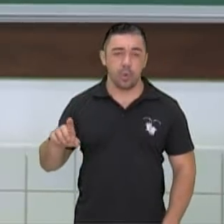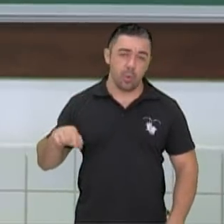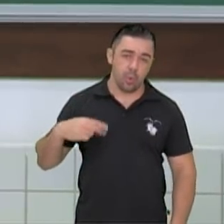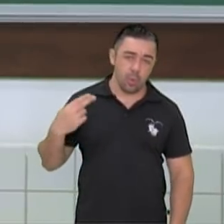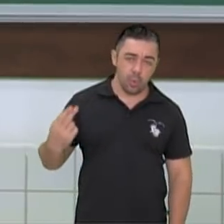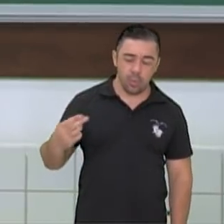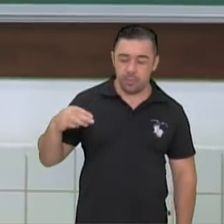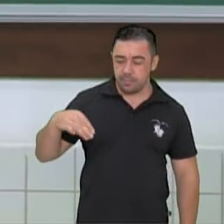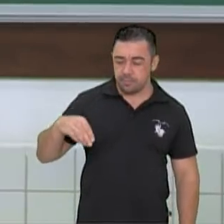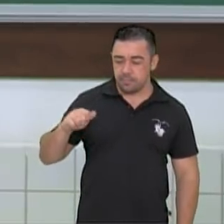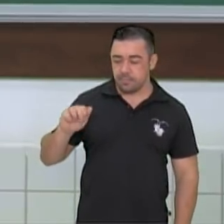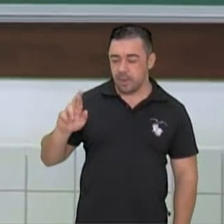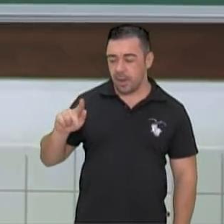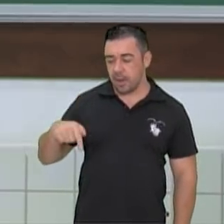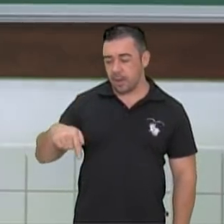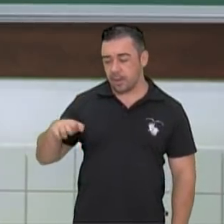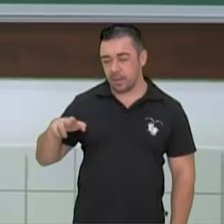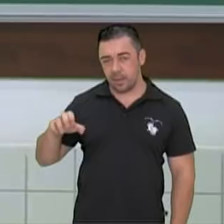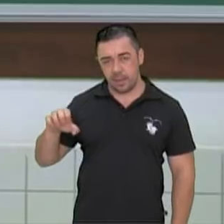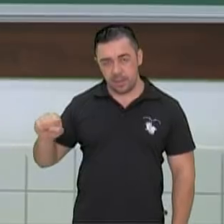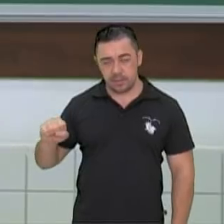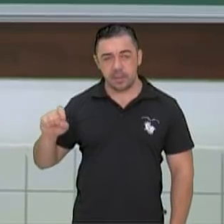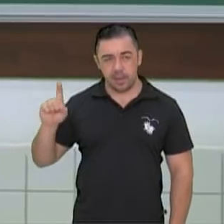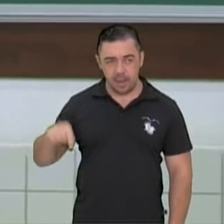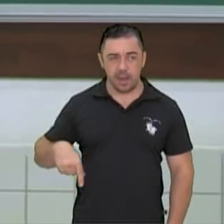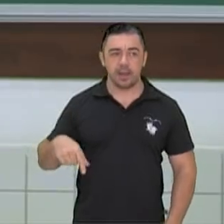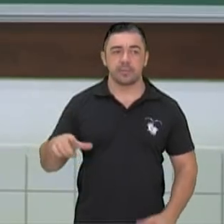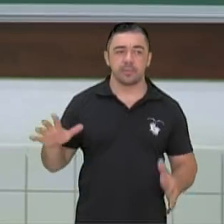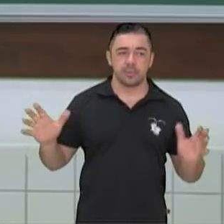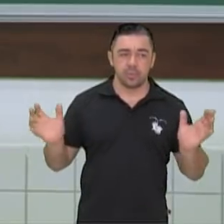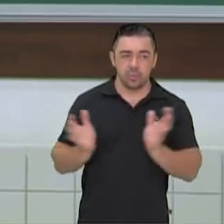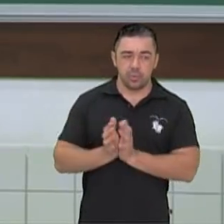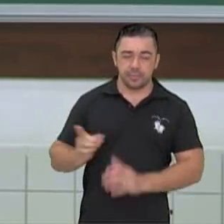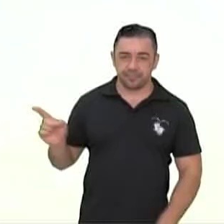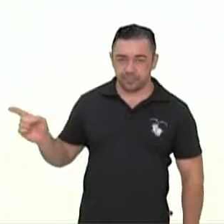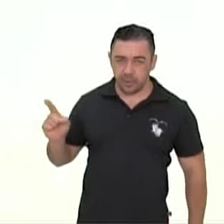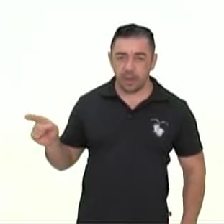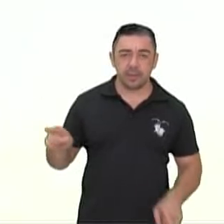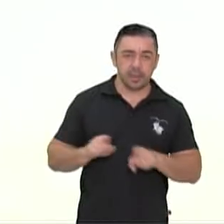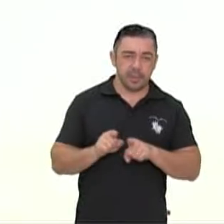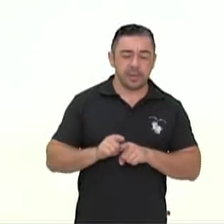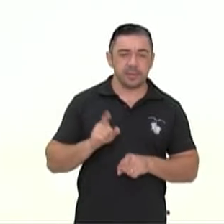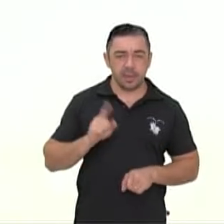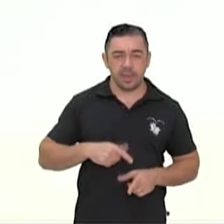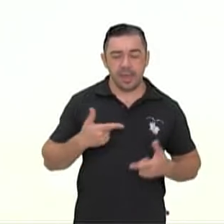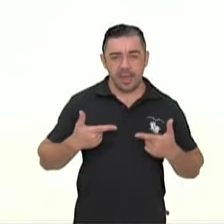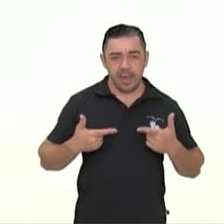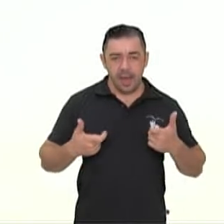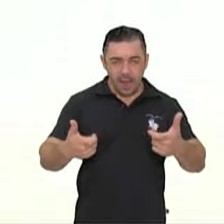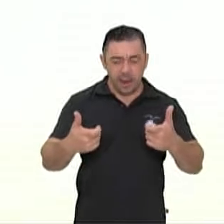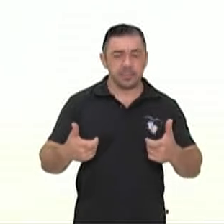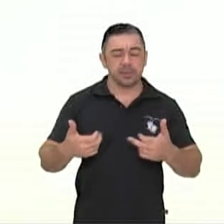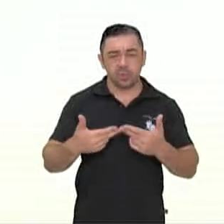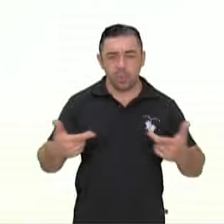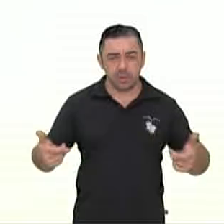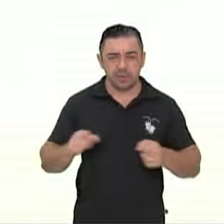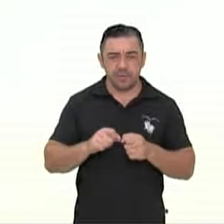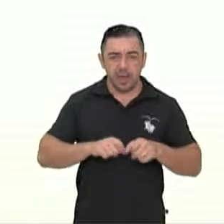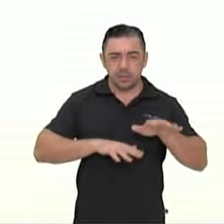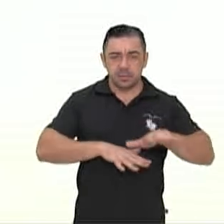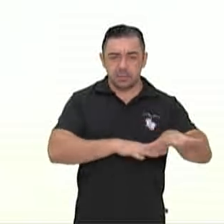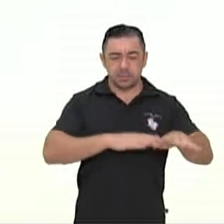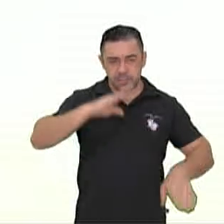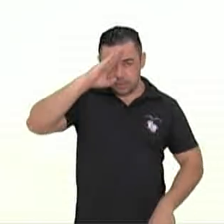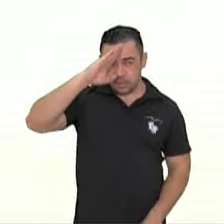havia essa situação, e isso forma o estamento que nós chamamos. Eles têm o monopólio das armas e fazem um sistema militarizado. O